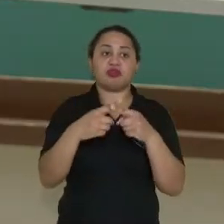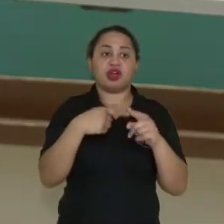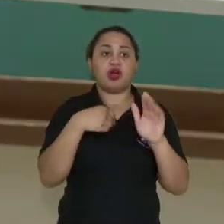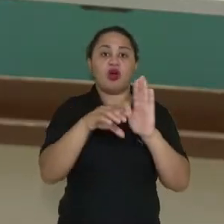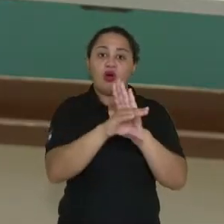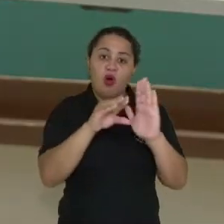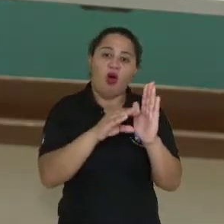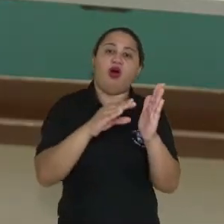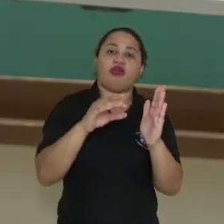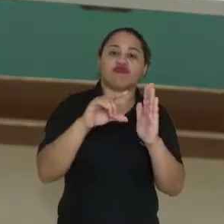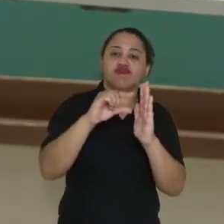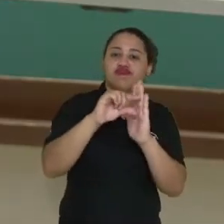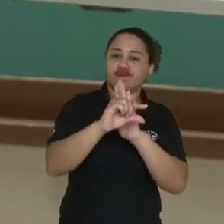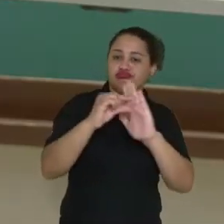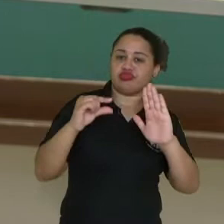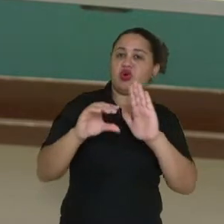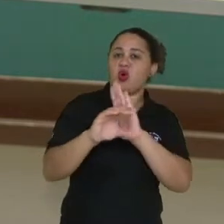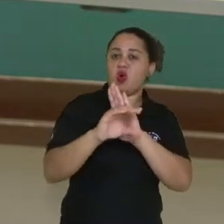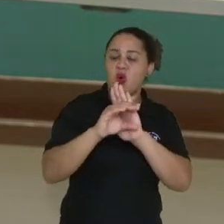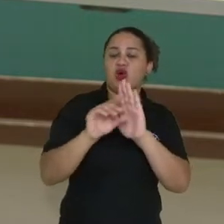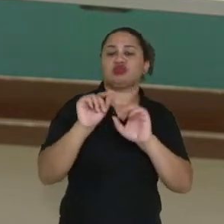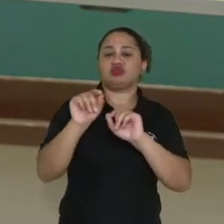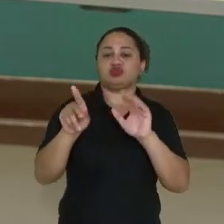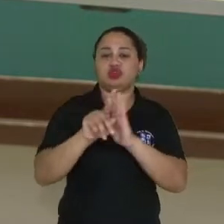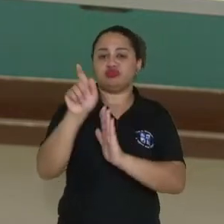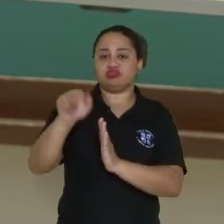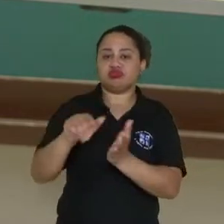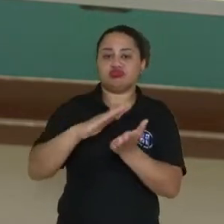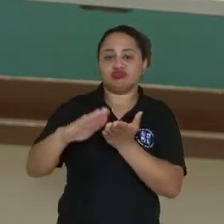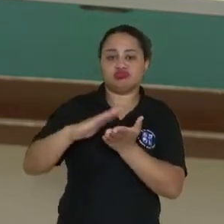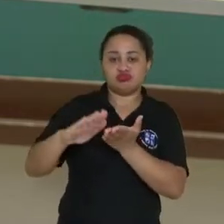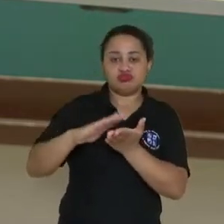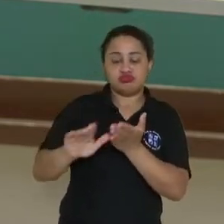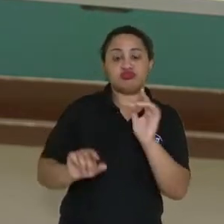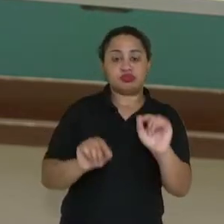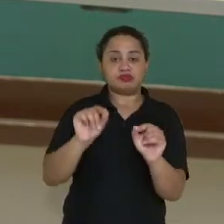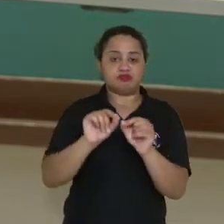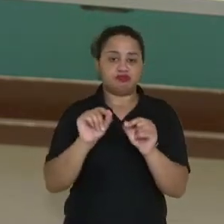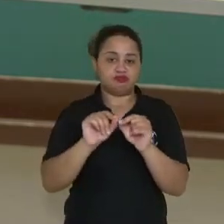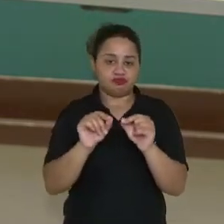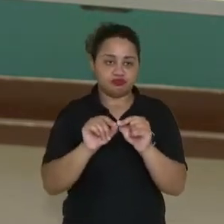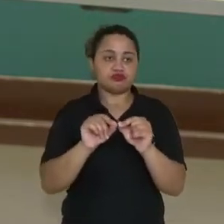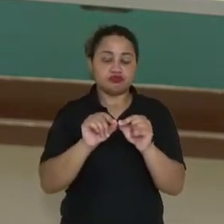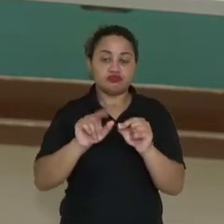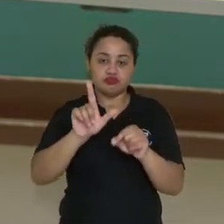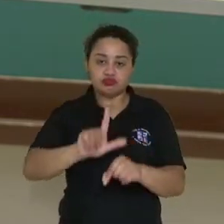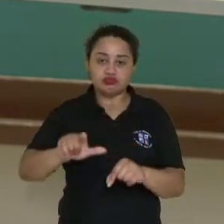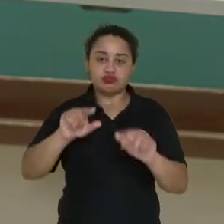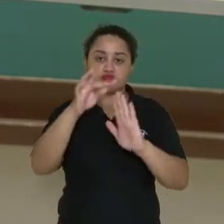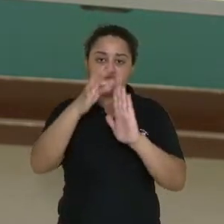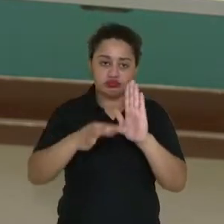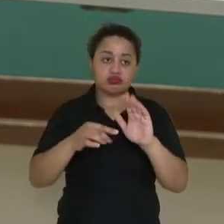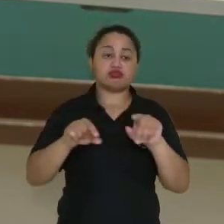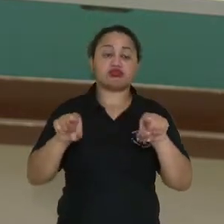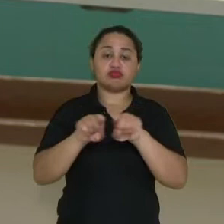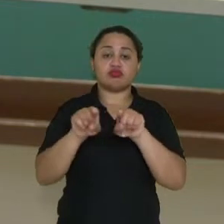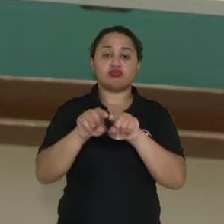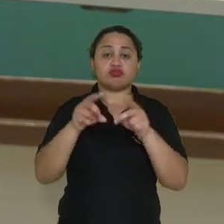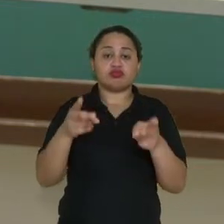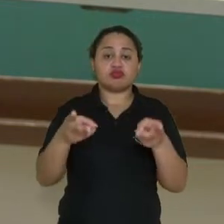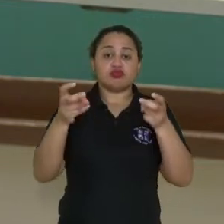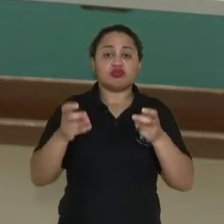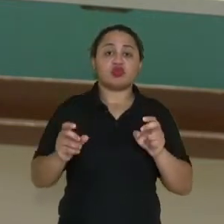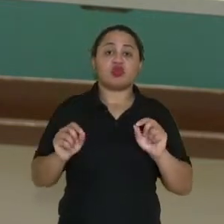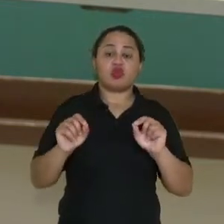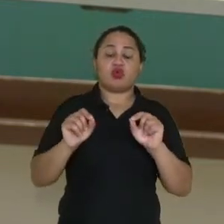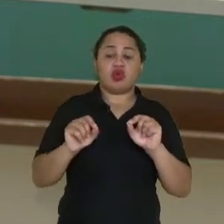o assunto tratado e qual a intencionalidade de quem elaborou essa literatura de cordel. Percebam também a questão